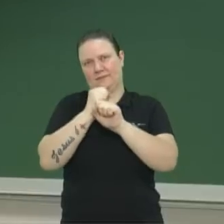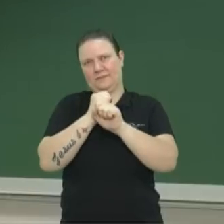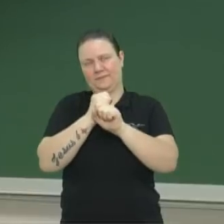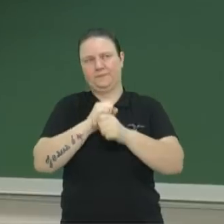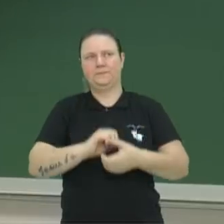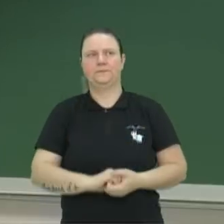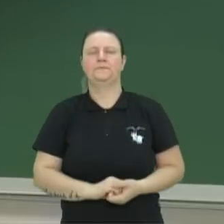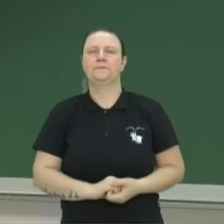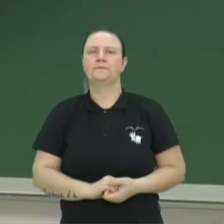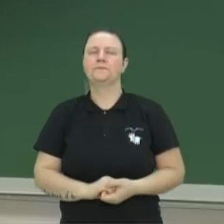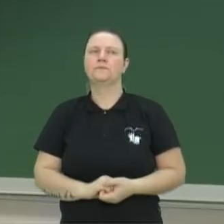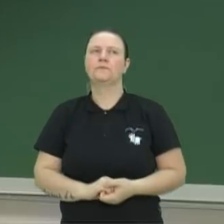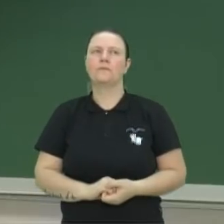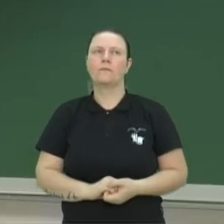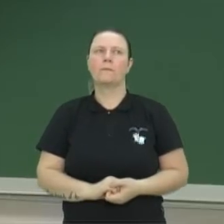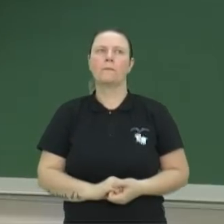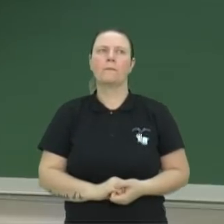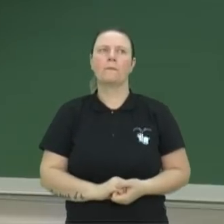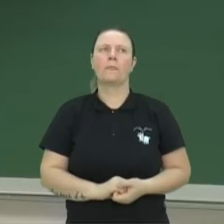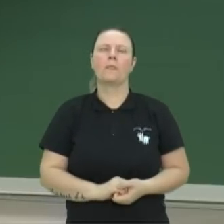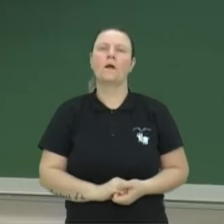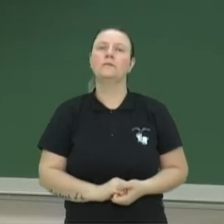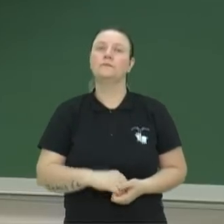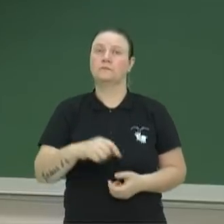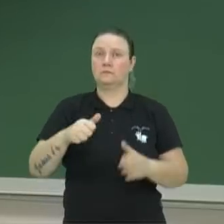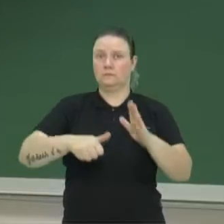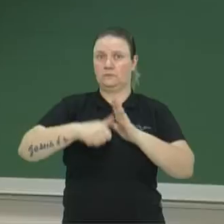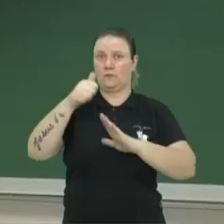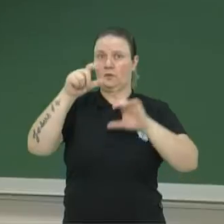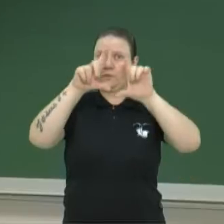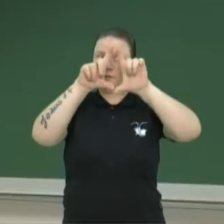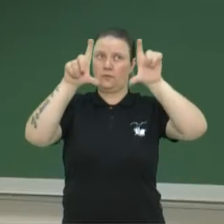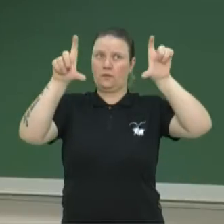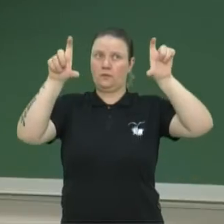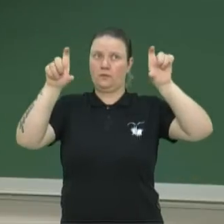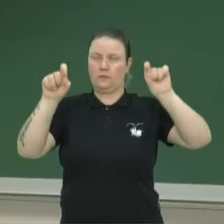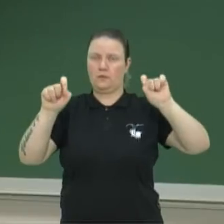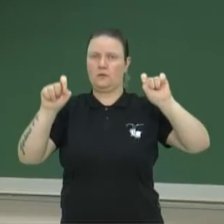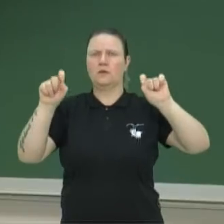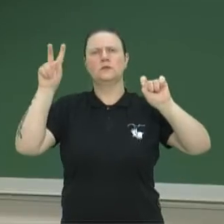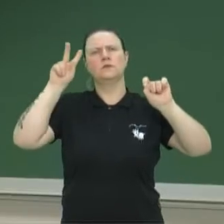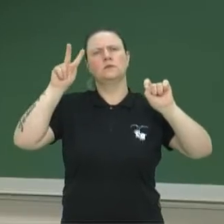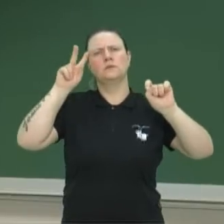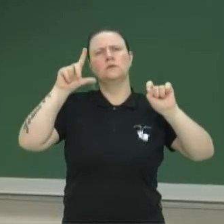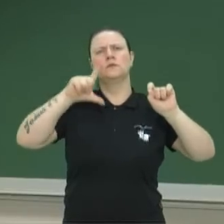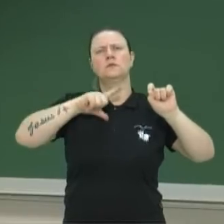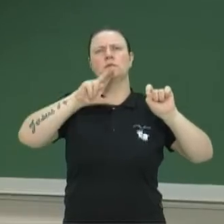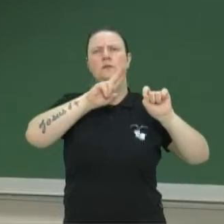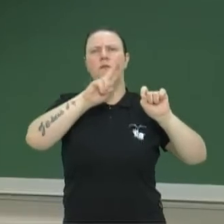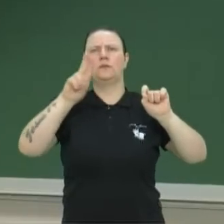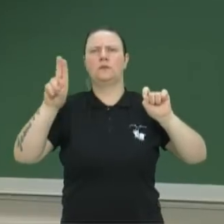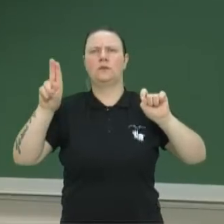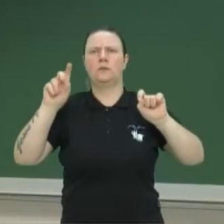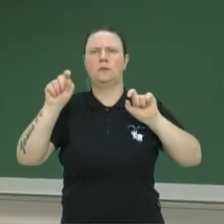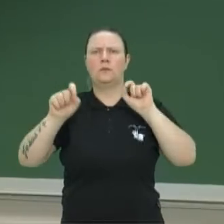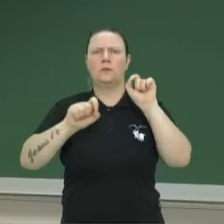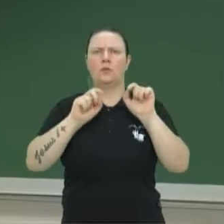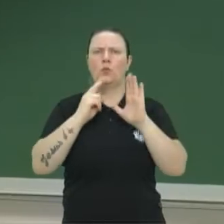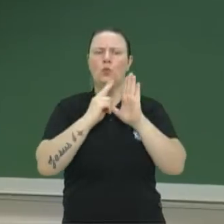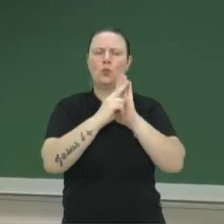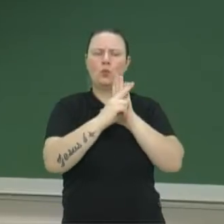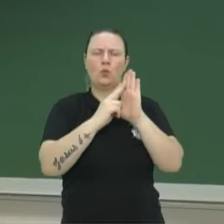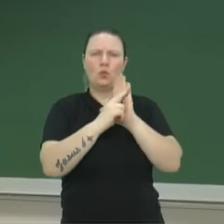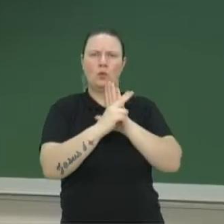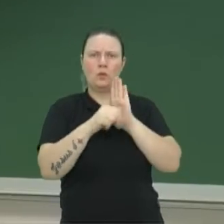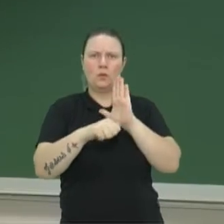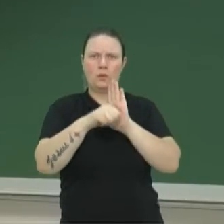nossa notícia. Então, o primeiro parágrafo. Lembram que ele tem um nome? Como que a gente chama o primeiro